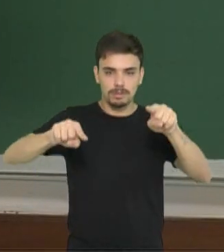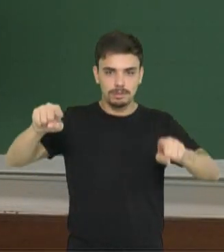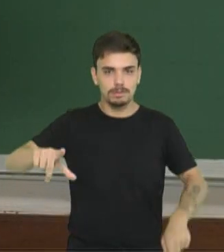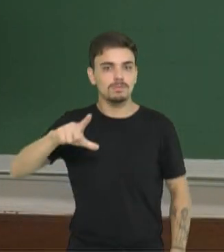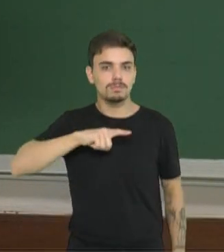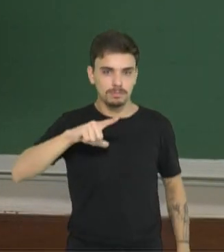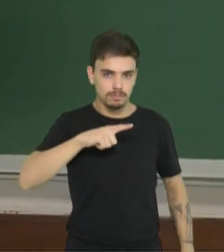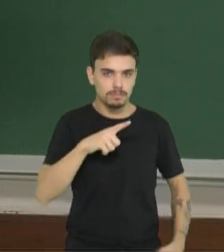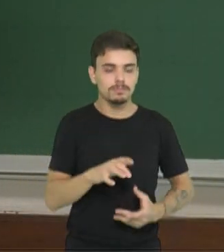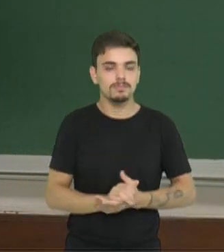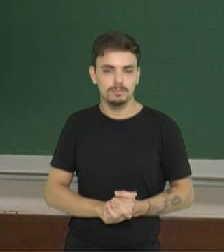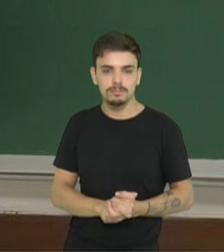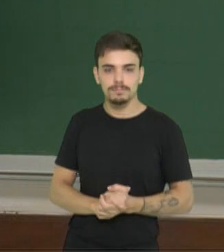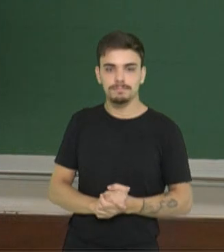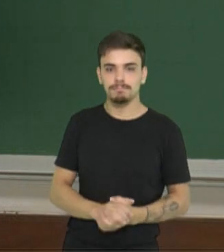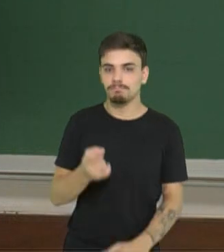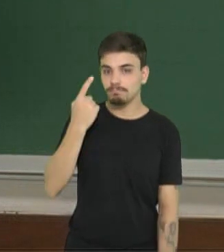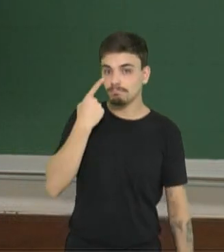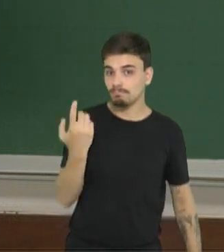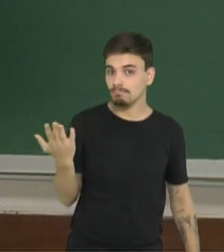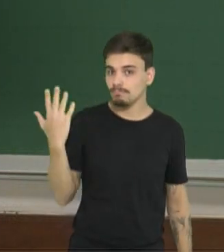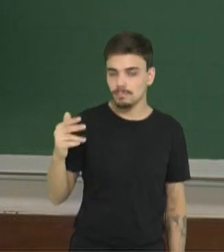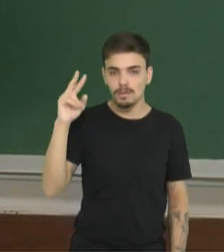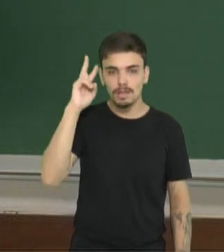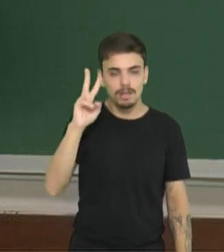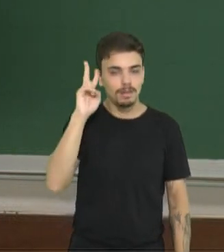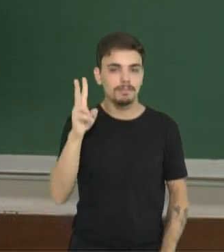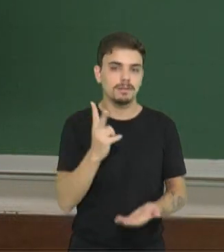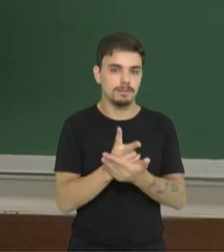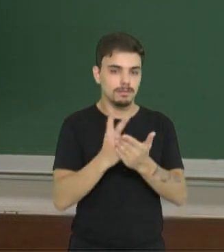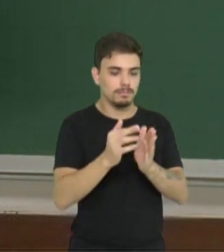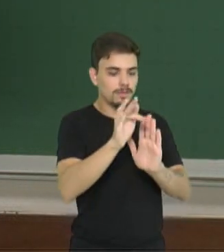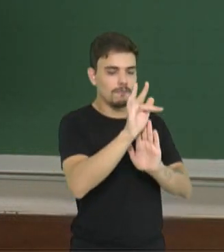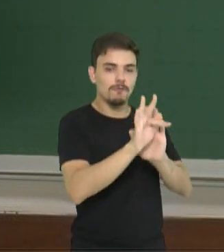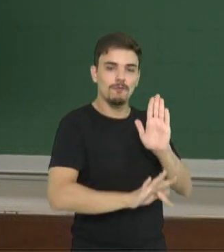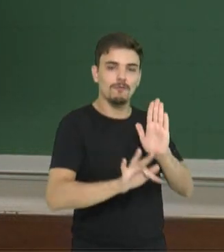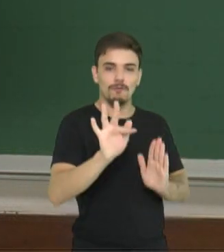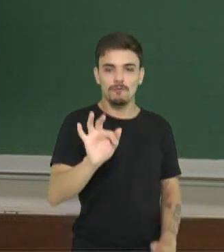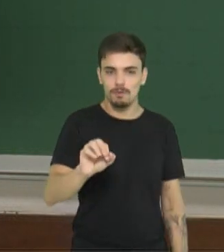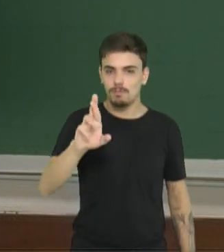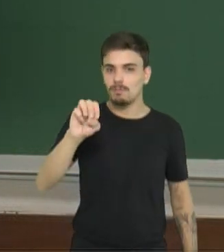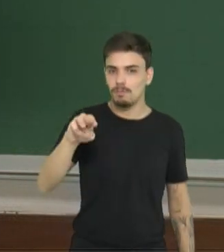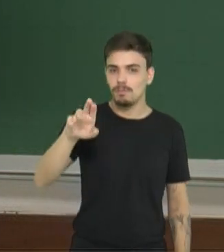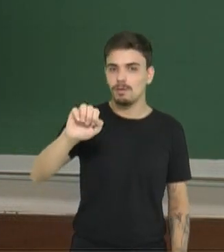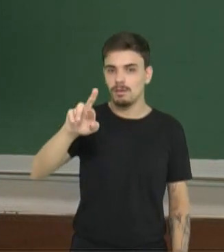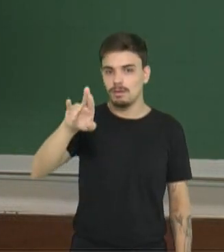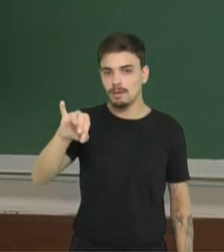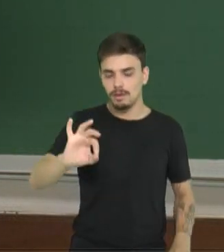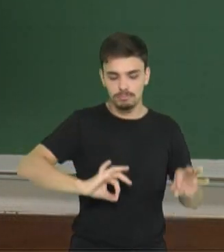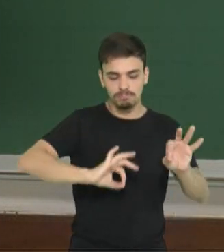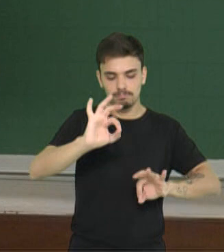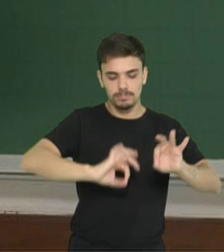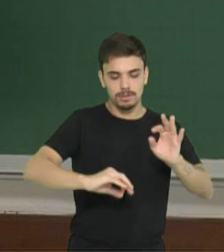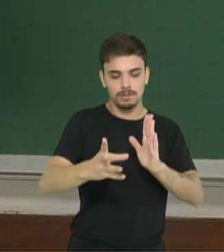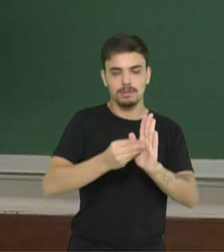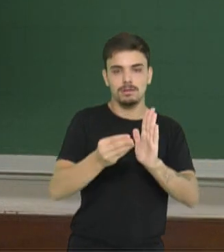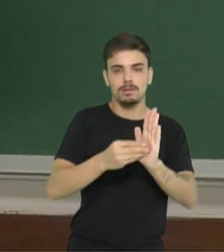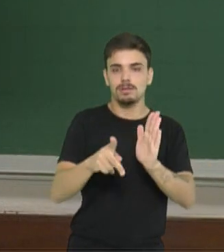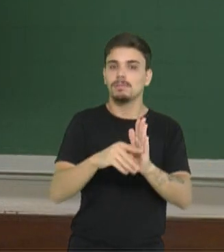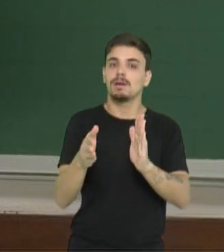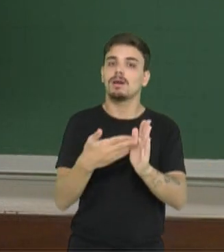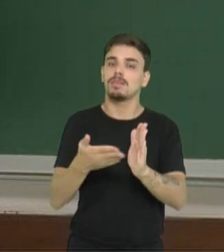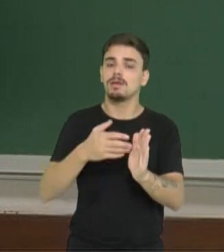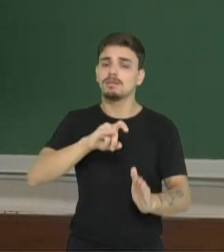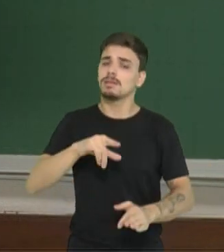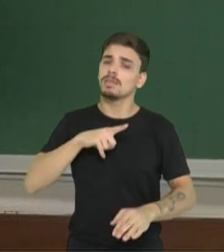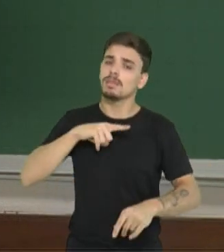variado. Então, lembre-se, né, de manter seu formulário em dia, suas anotações no seu caderno. Se você ficou com alguma